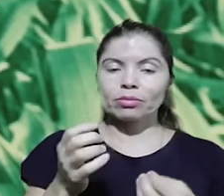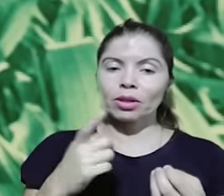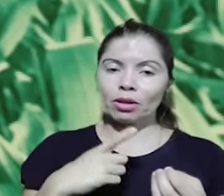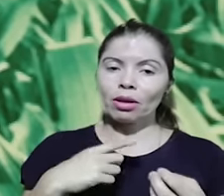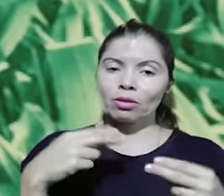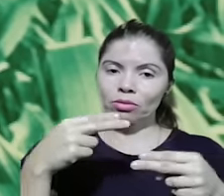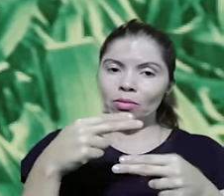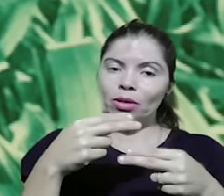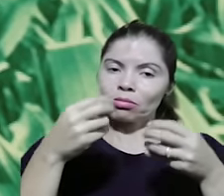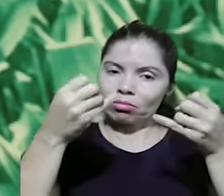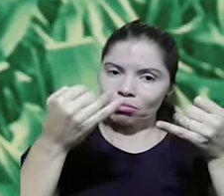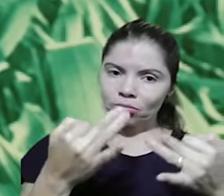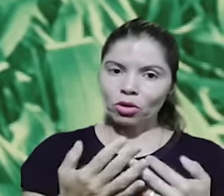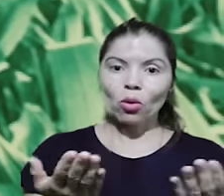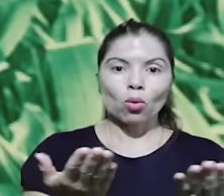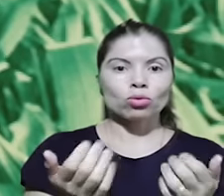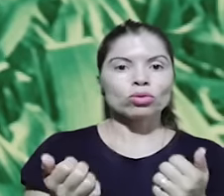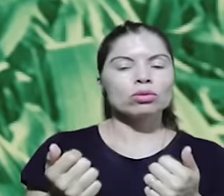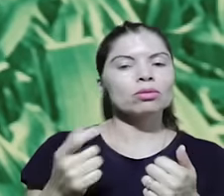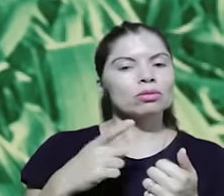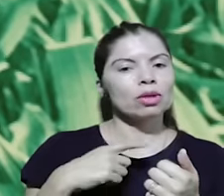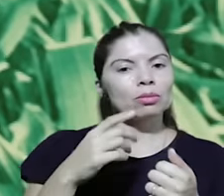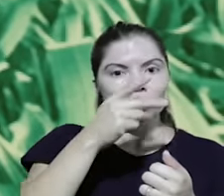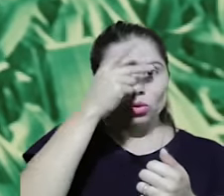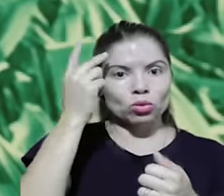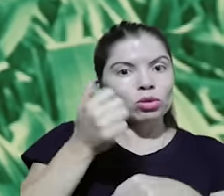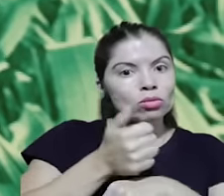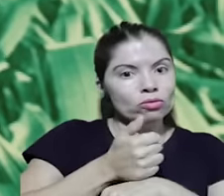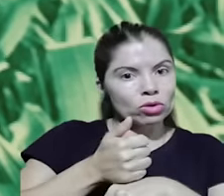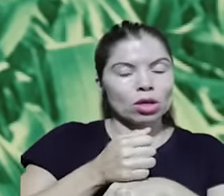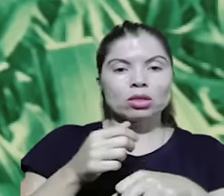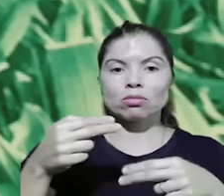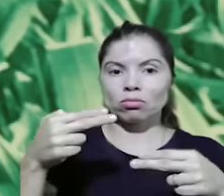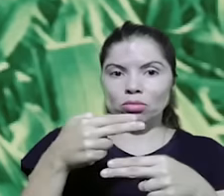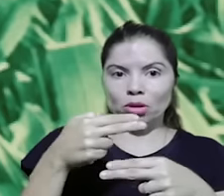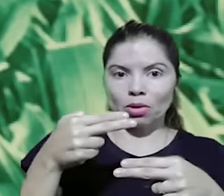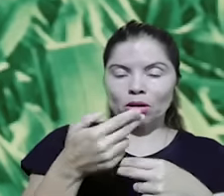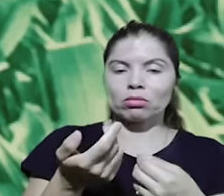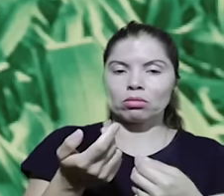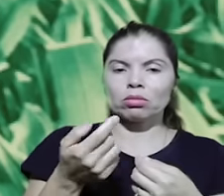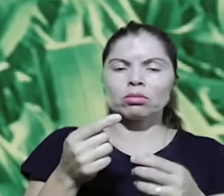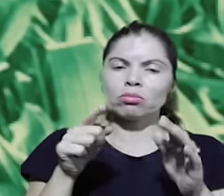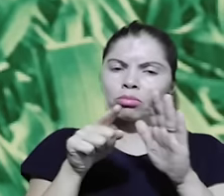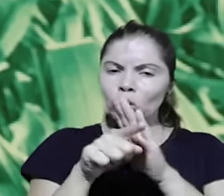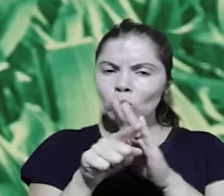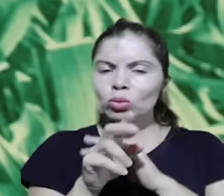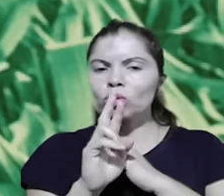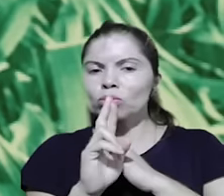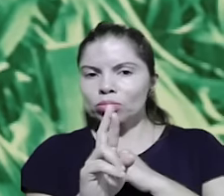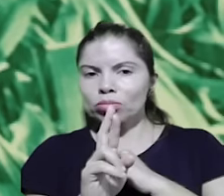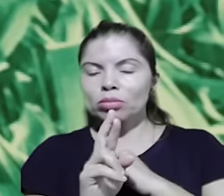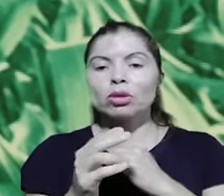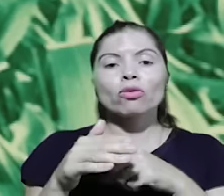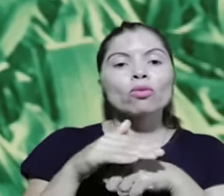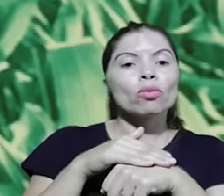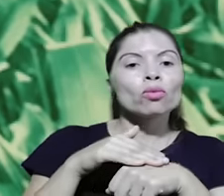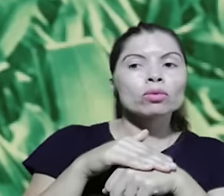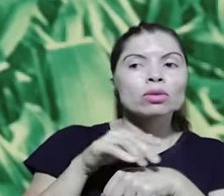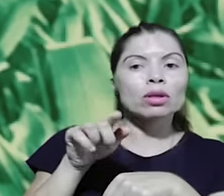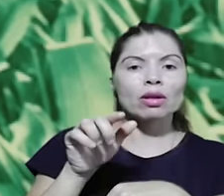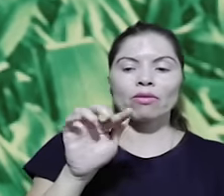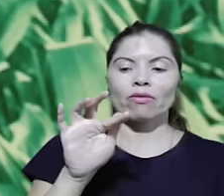sebrai Então hoje eu vou ter a companhia dos especialistas do sebrai para tirar as principais dúvidas e eu vou começar a conversa com o Flávio